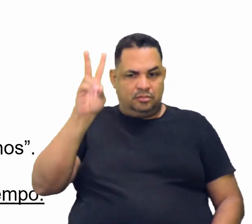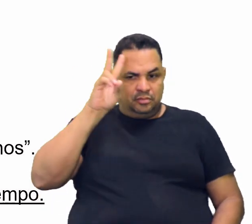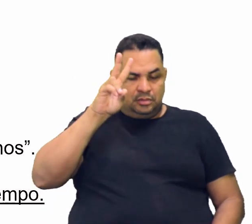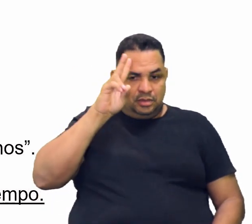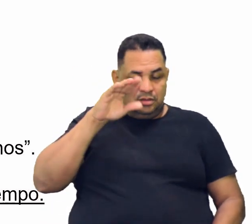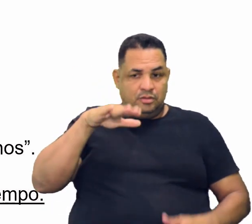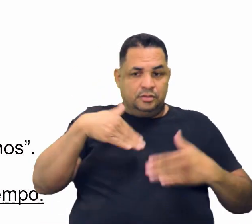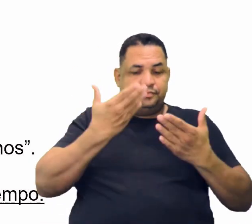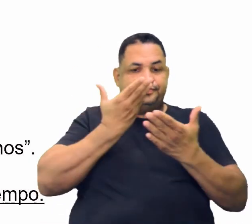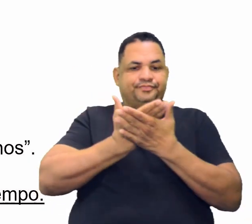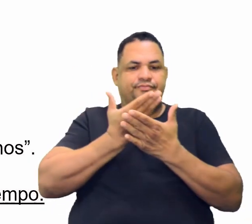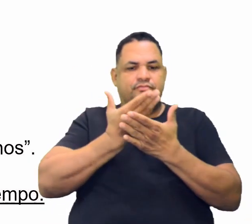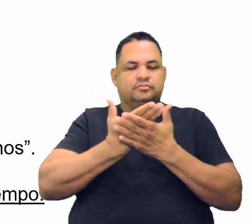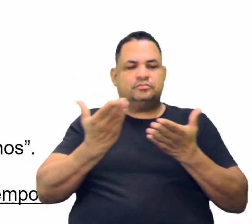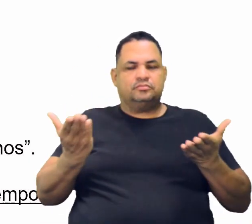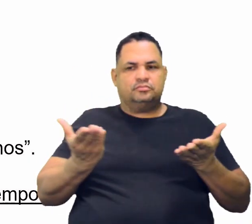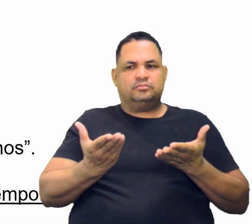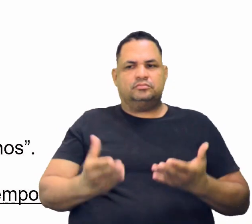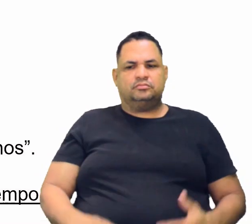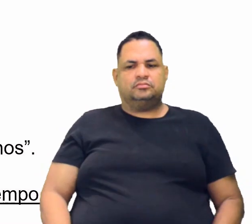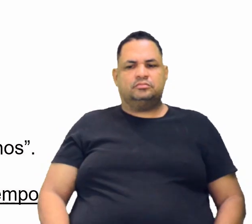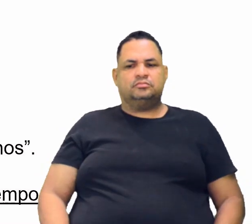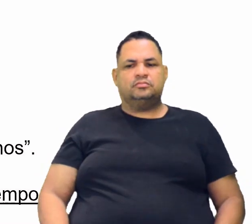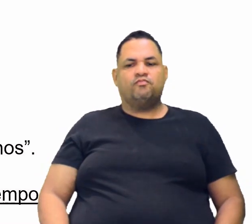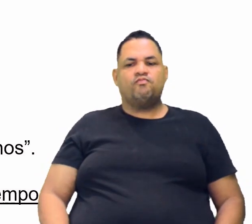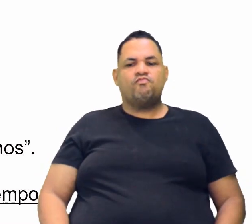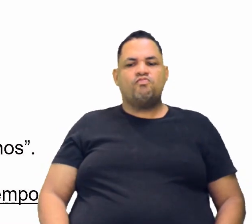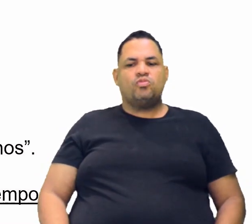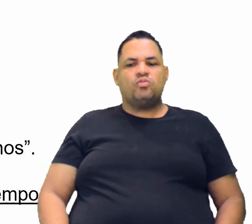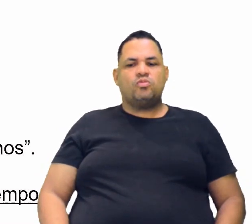estudaram a questão do